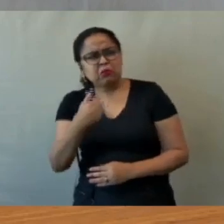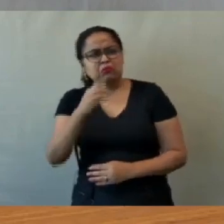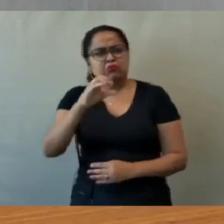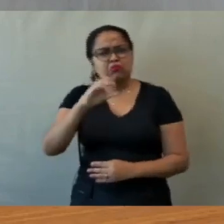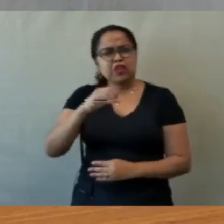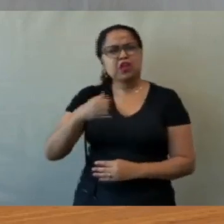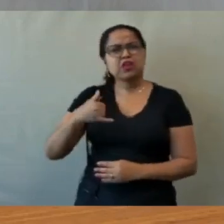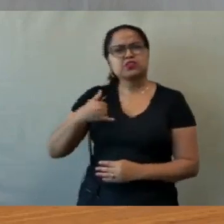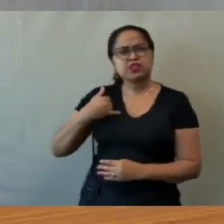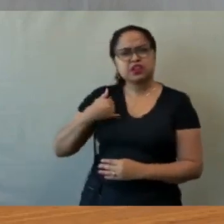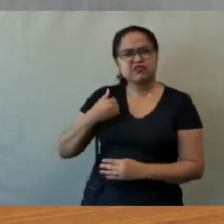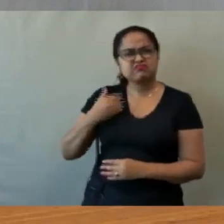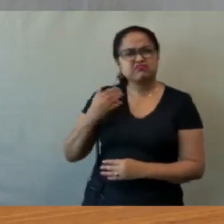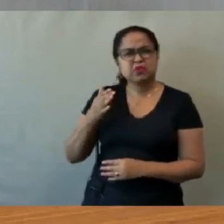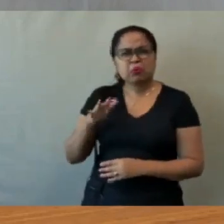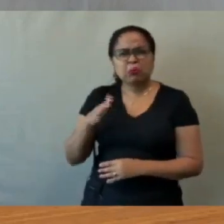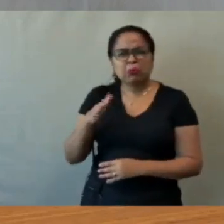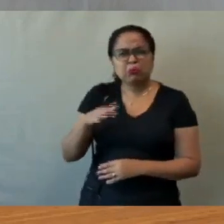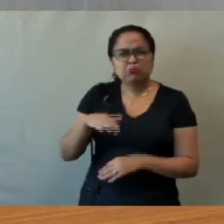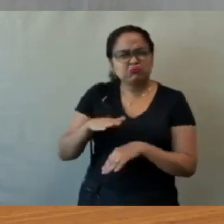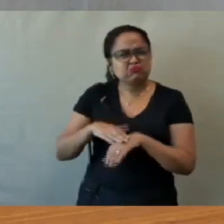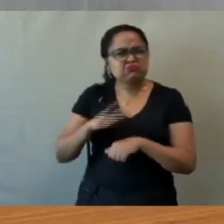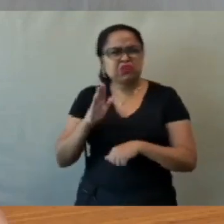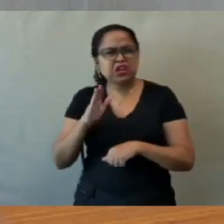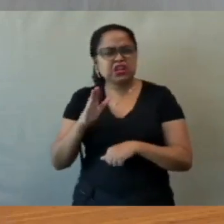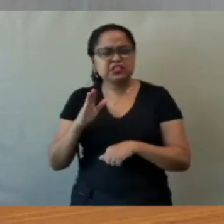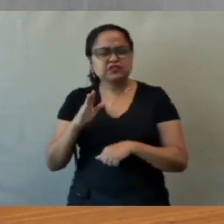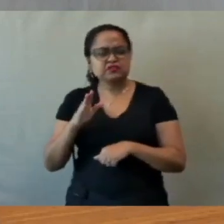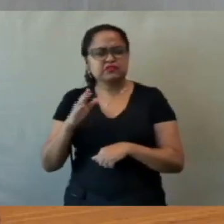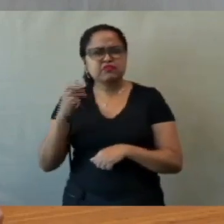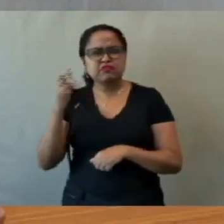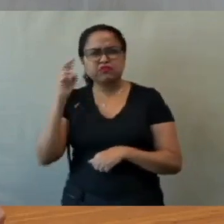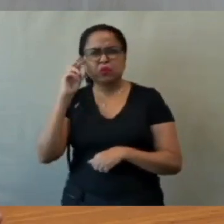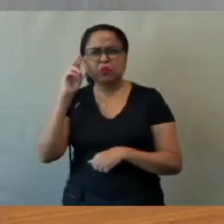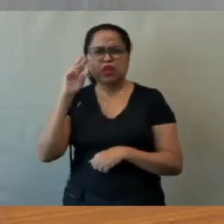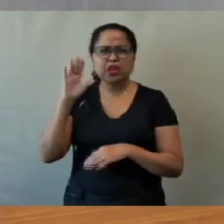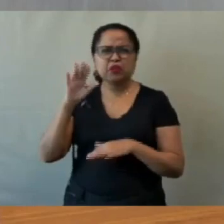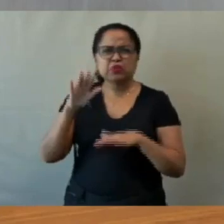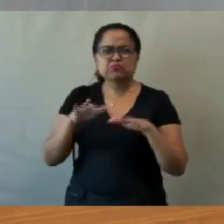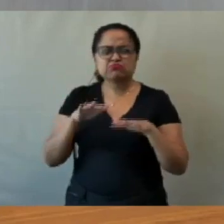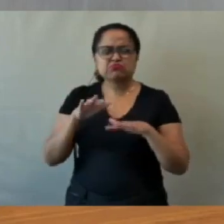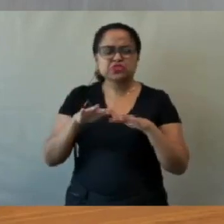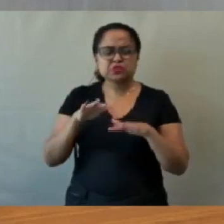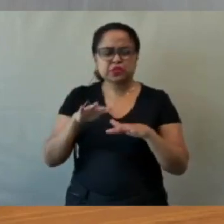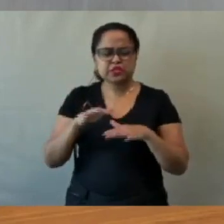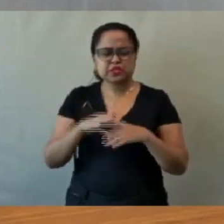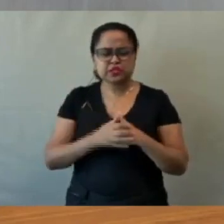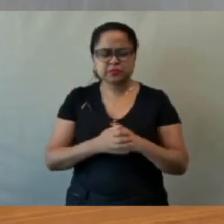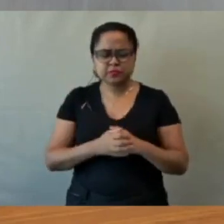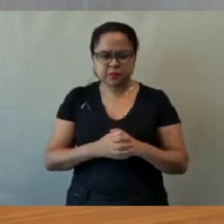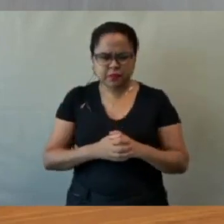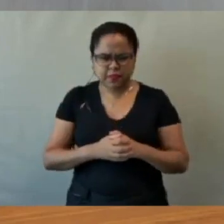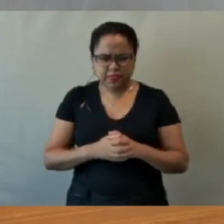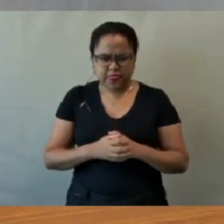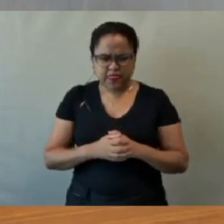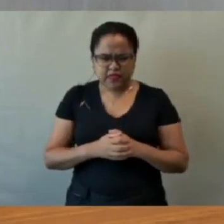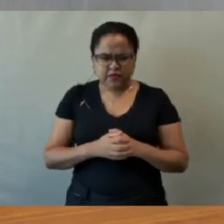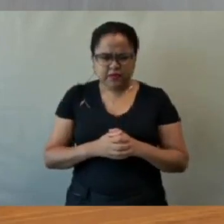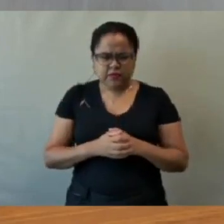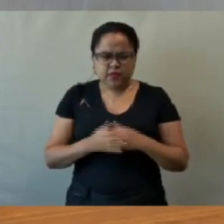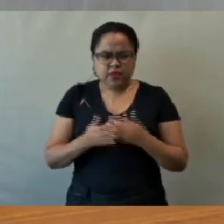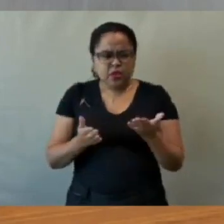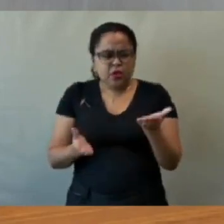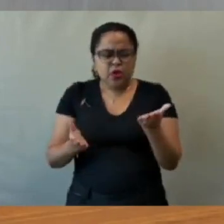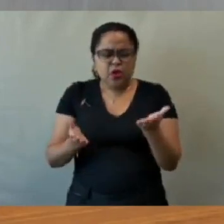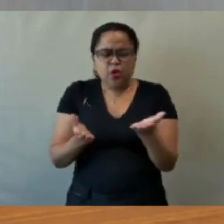né, ou mais, que eu não lembro também quanto tempo quanta idade eu tinha, comparar aquele